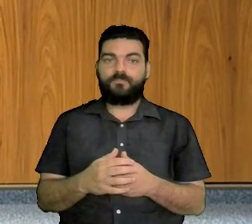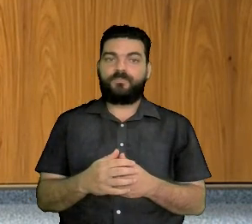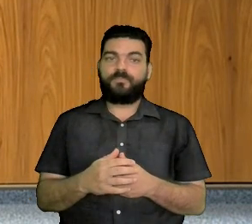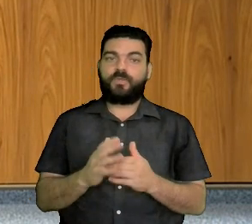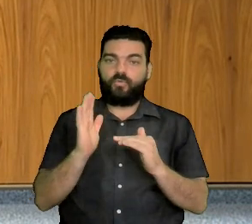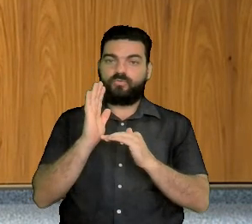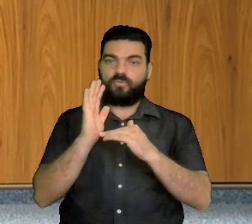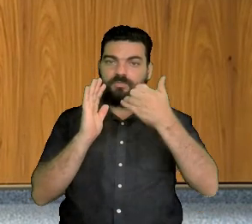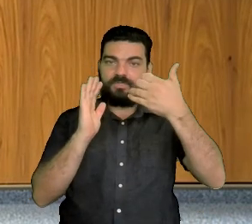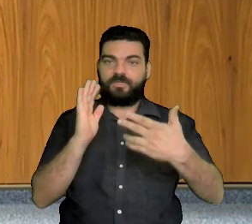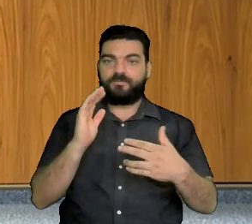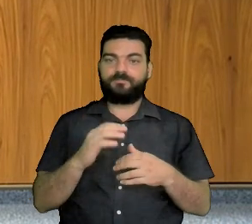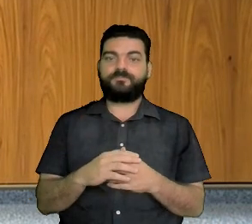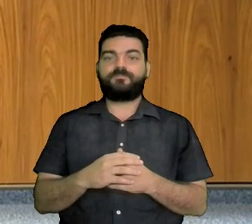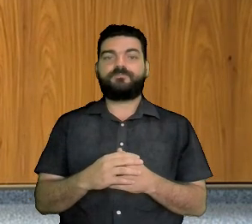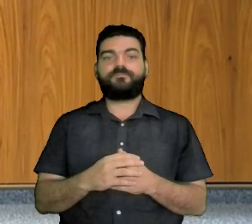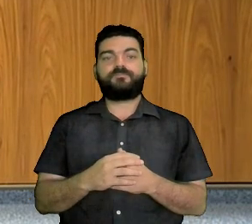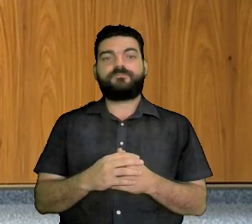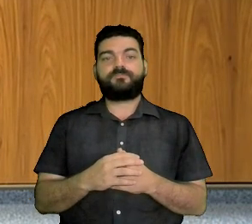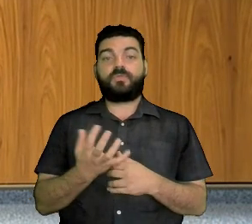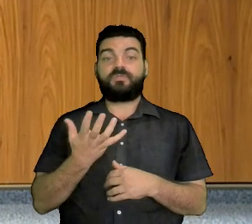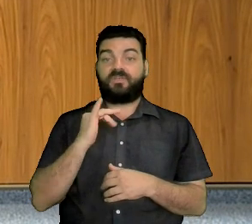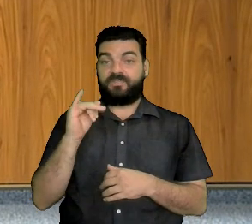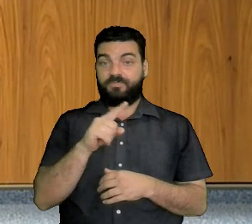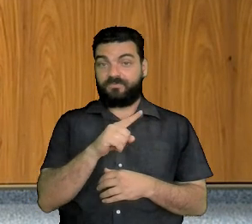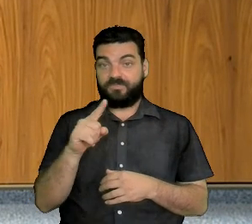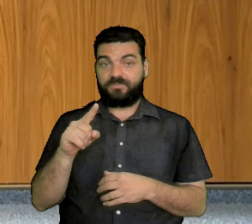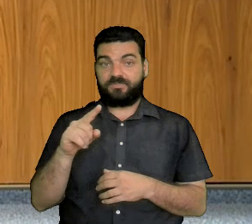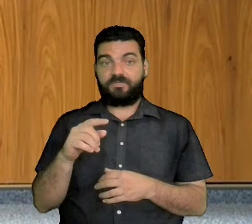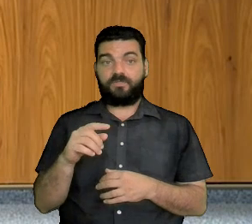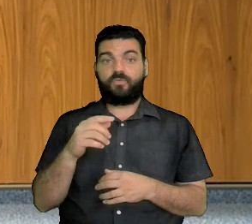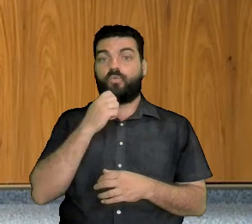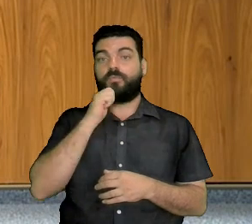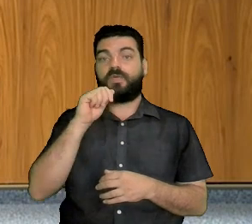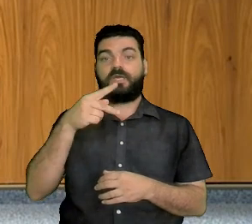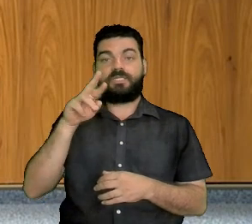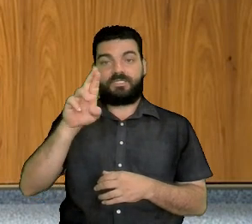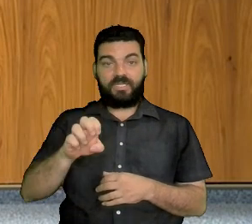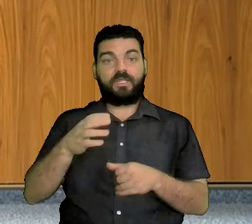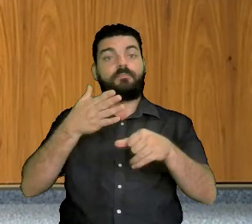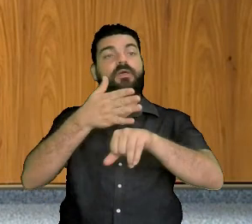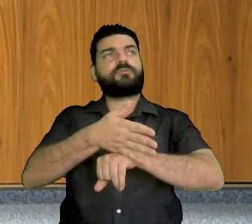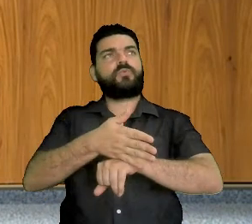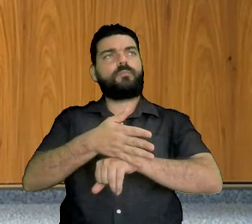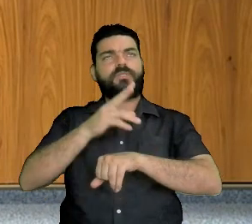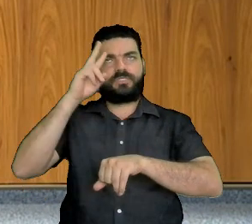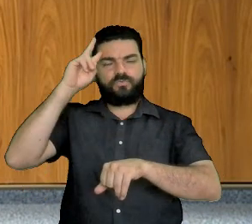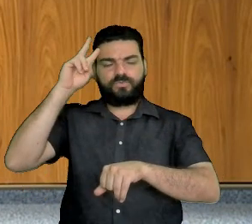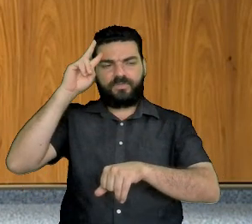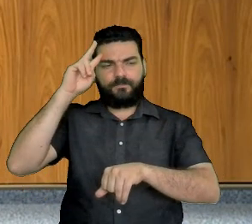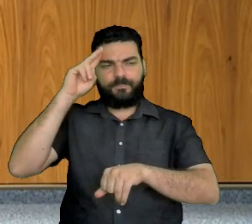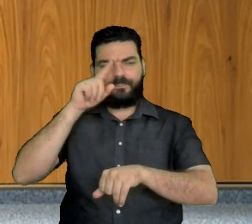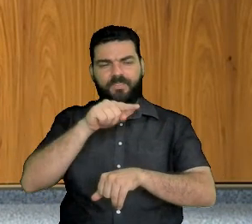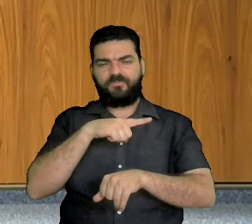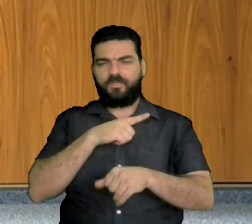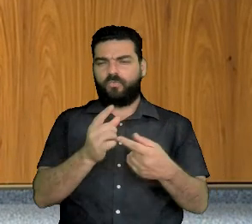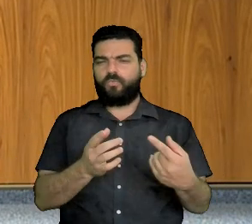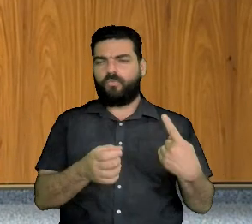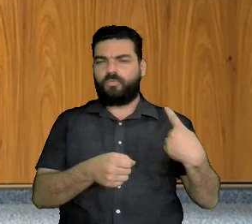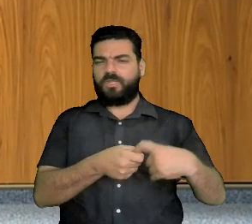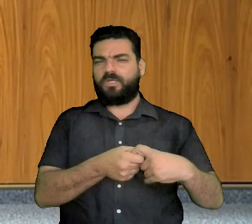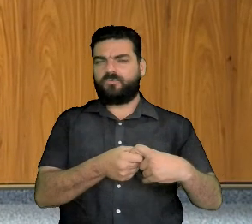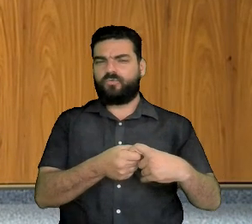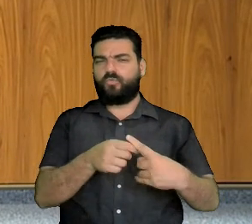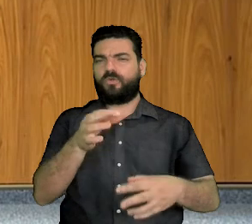fim, eu queria compartilhar com todos aqui que o advogado-geral da União, doutor André, participou nessa segunda-feira de uma parceria com a